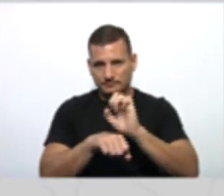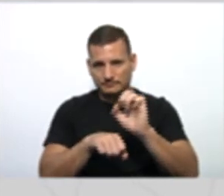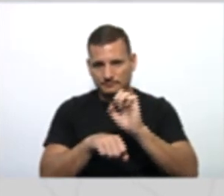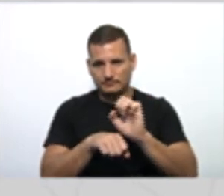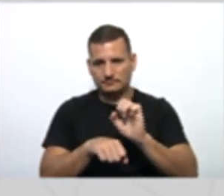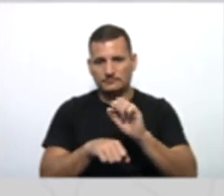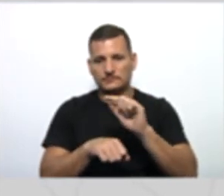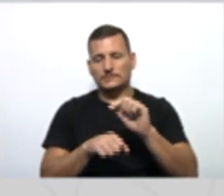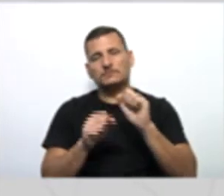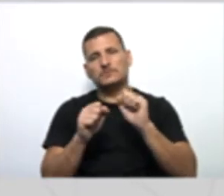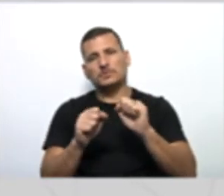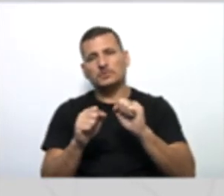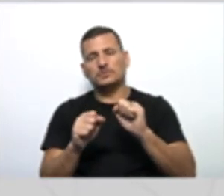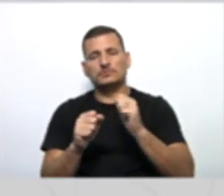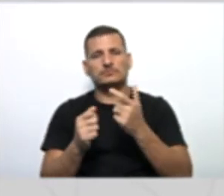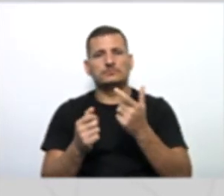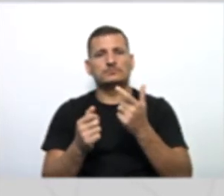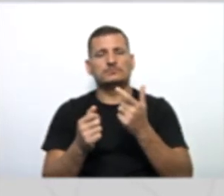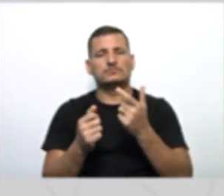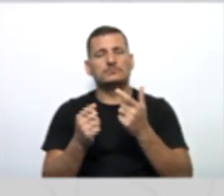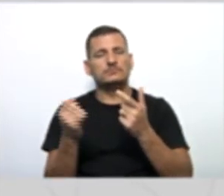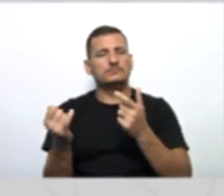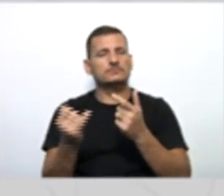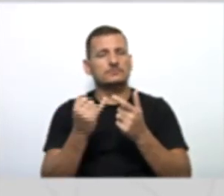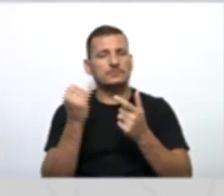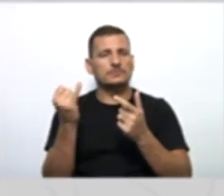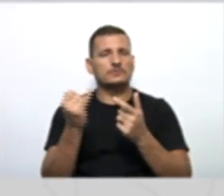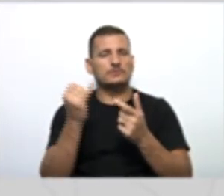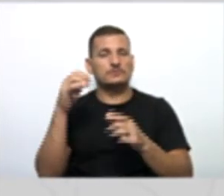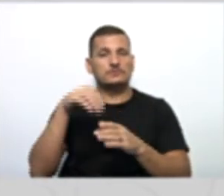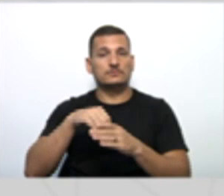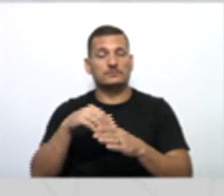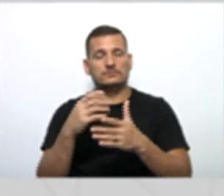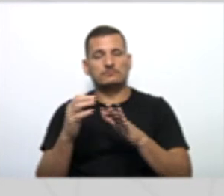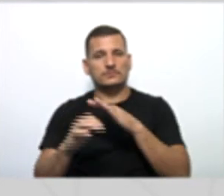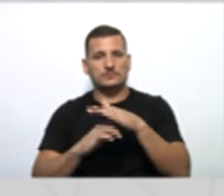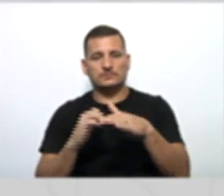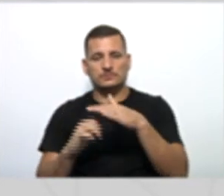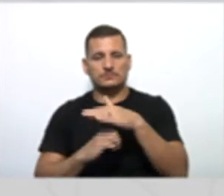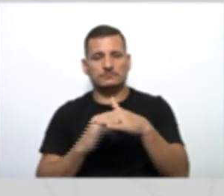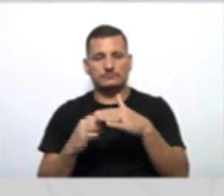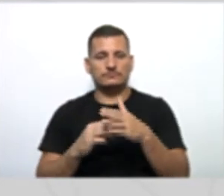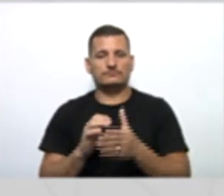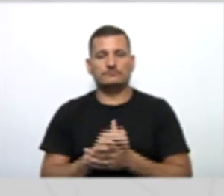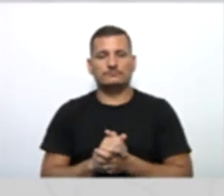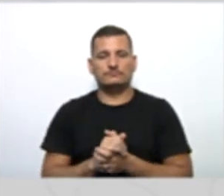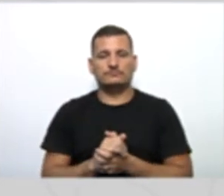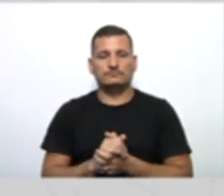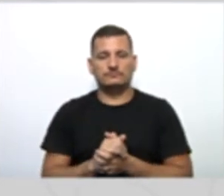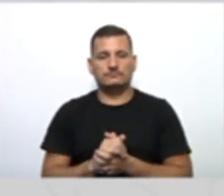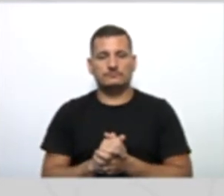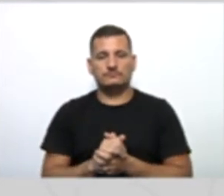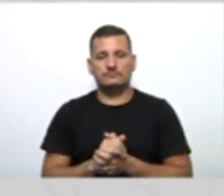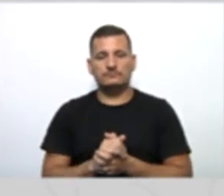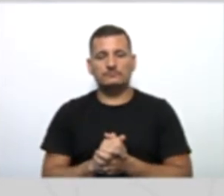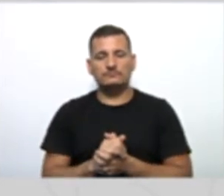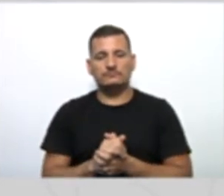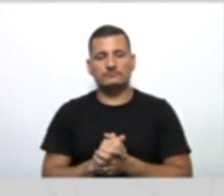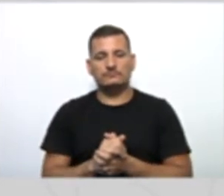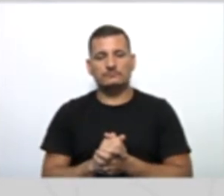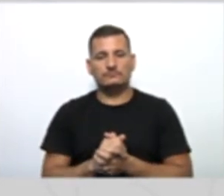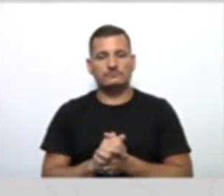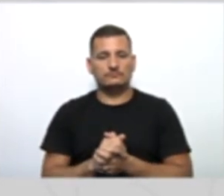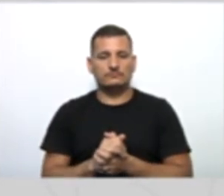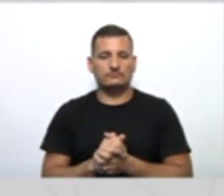ferramenta essencial em uma empresa. Olha, quais as contribuições do estagiário? Possível resposta: o estagiário pode ser uma